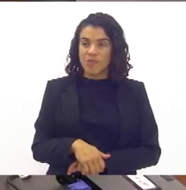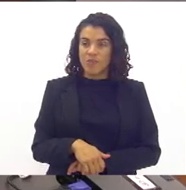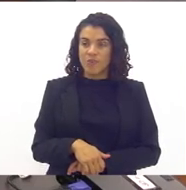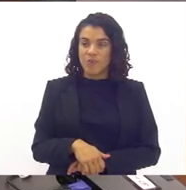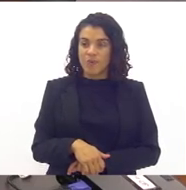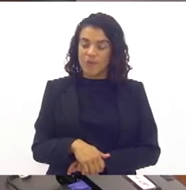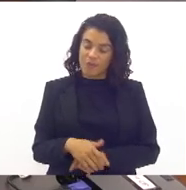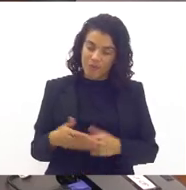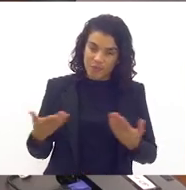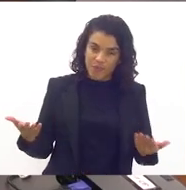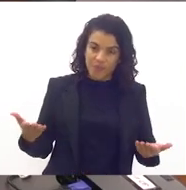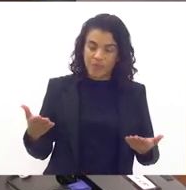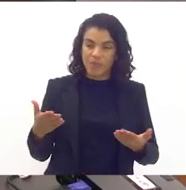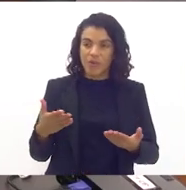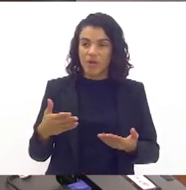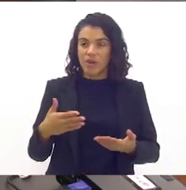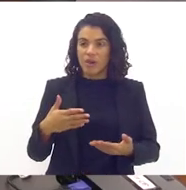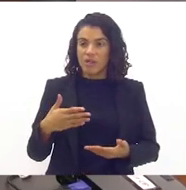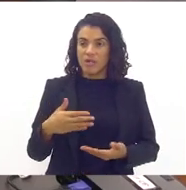Bom,